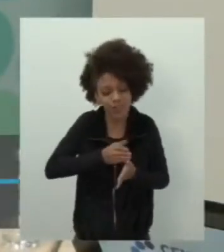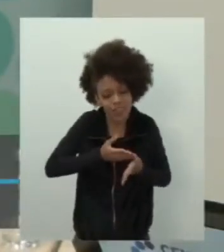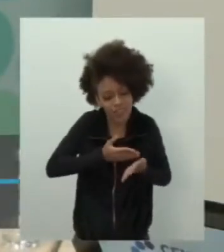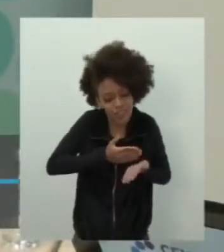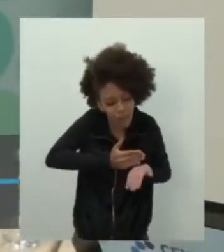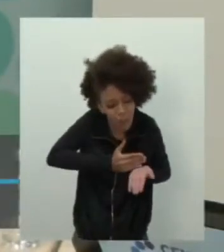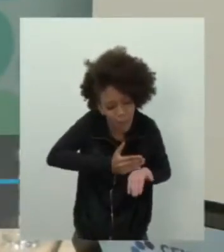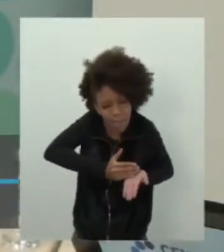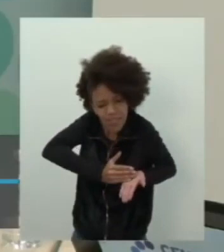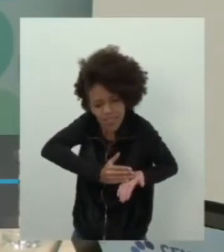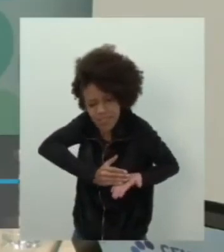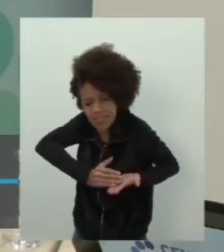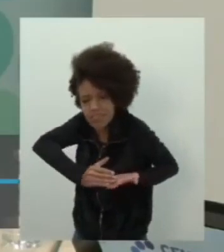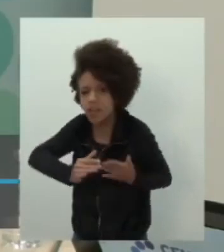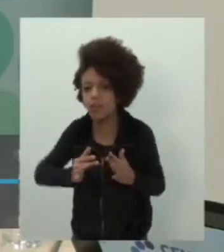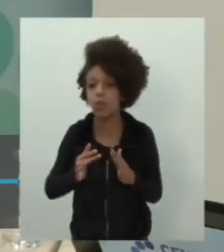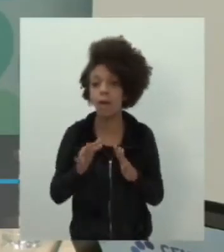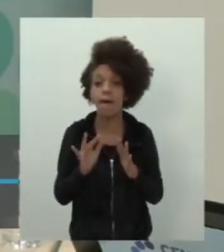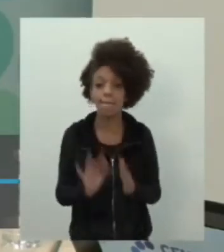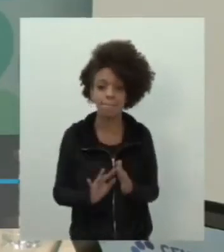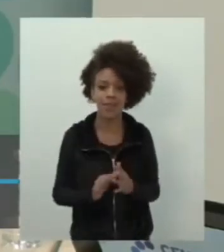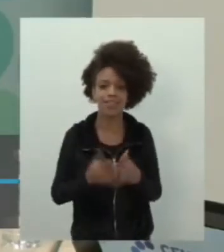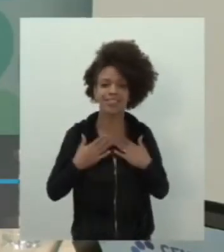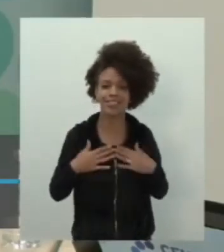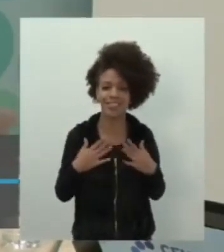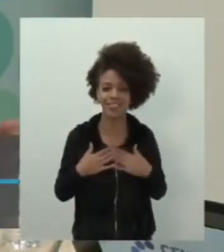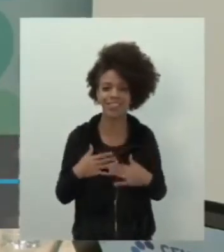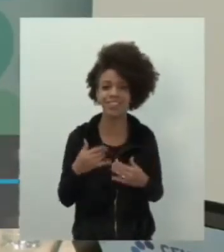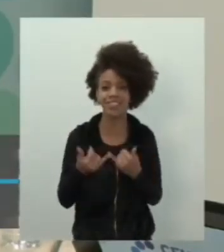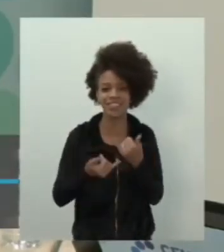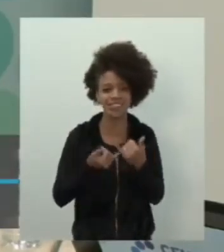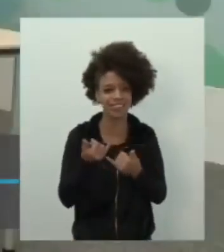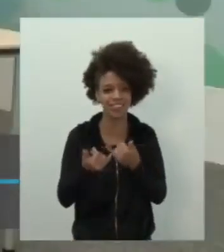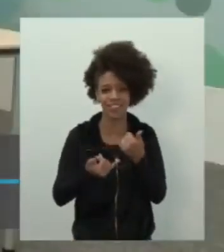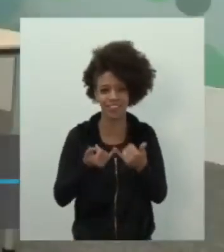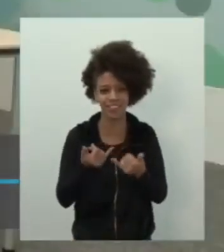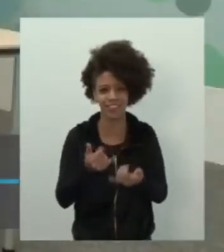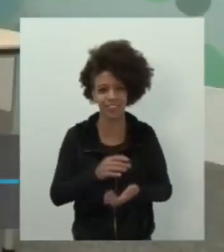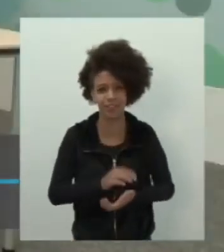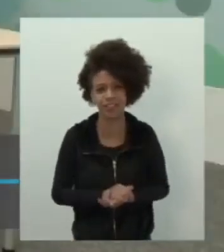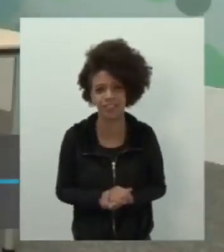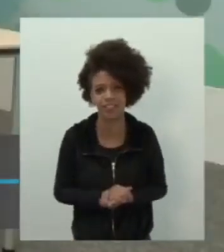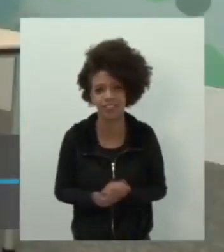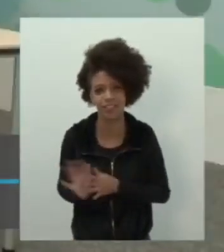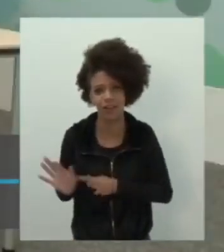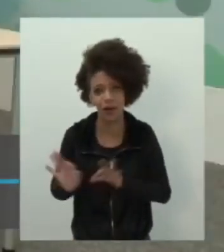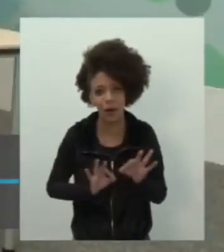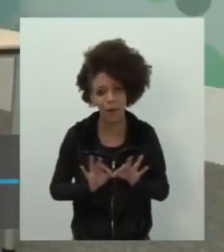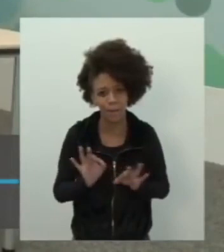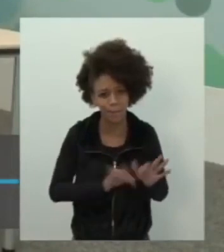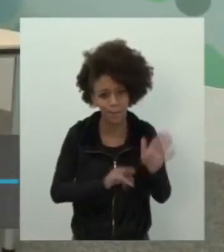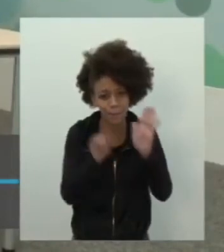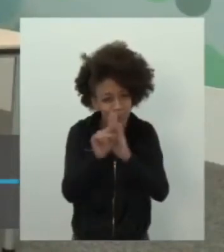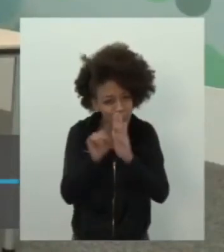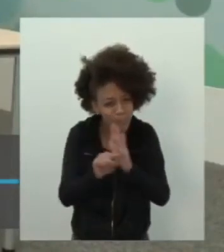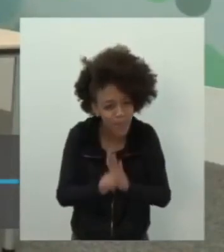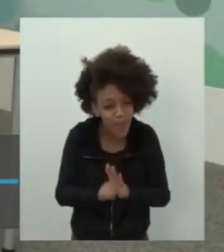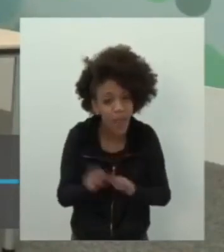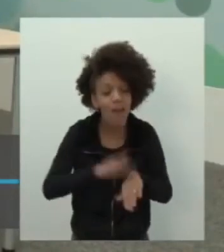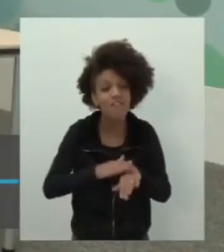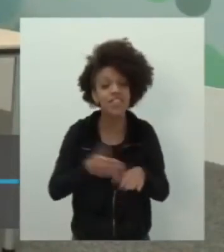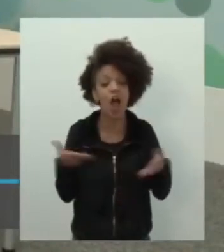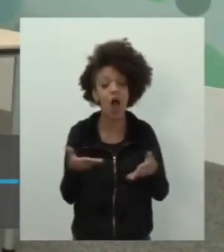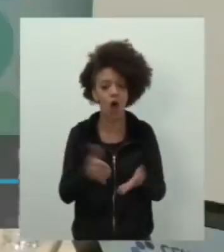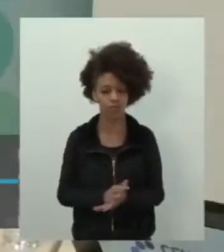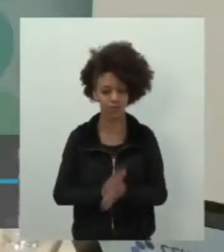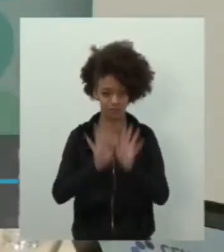né? Mas eu vou deixar isso muito mais tranquilo, muito mais divertido, professora, porque assim, eu preparei um quiz para nós fazermos agora. Então.